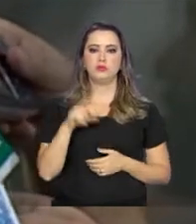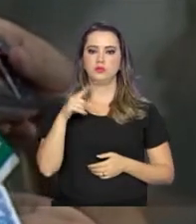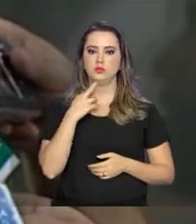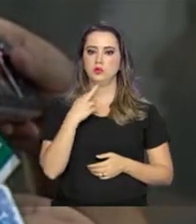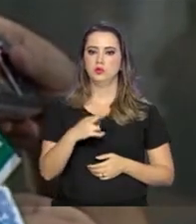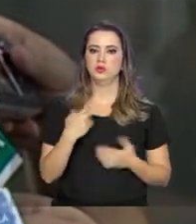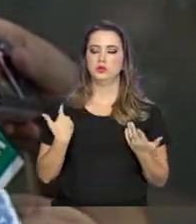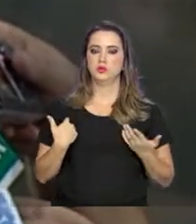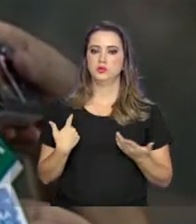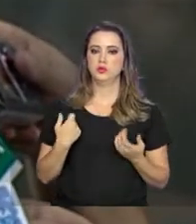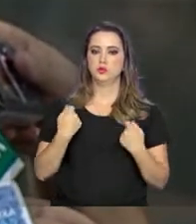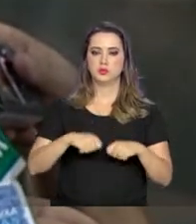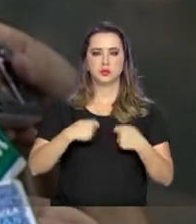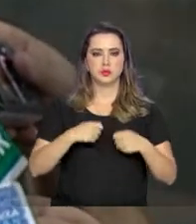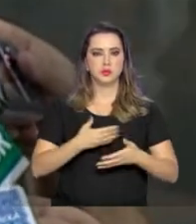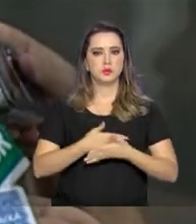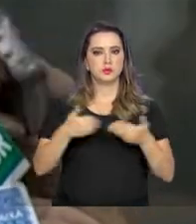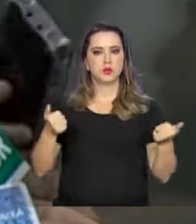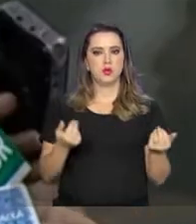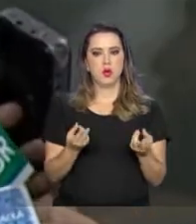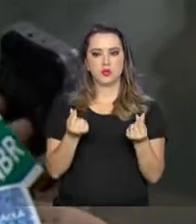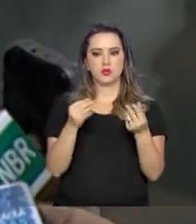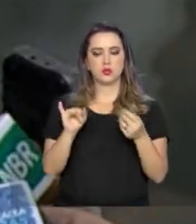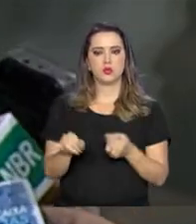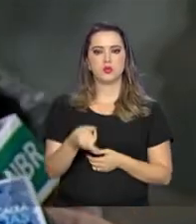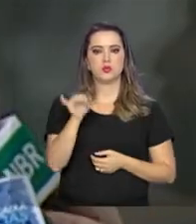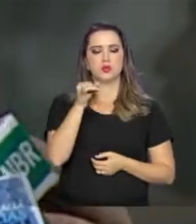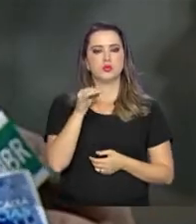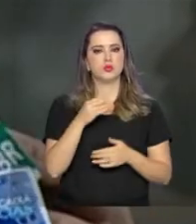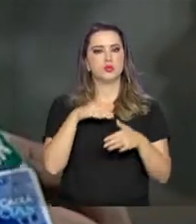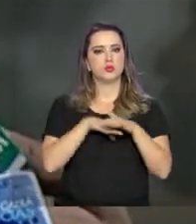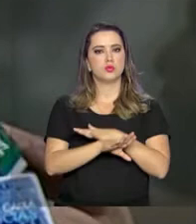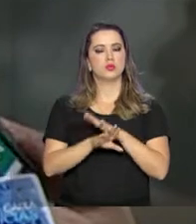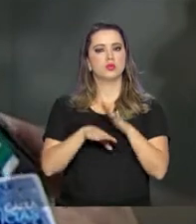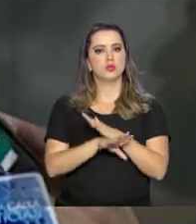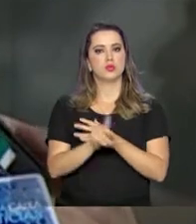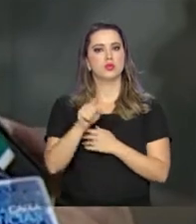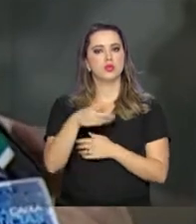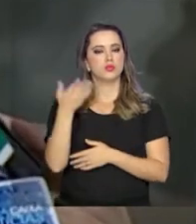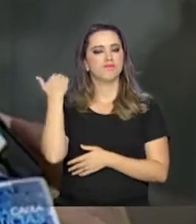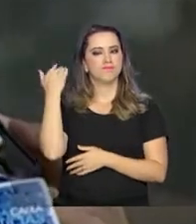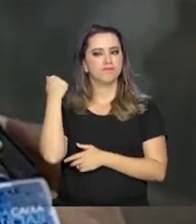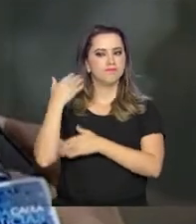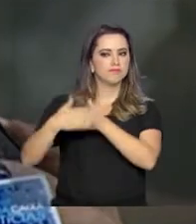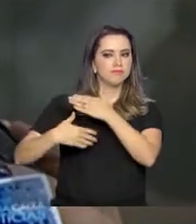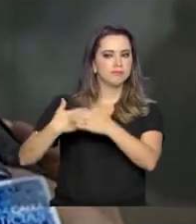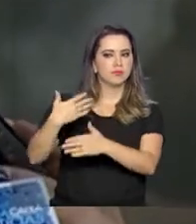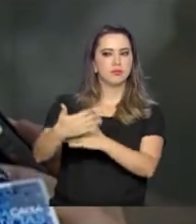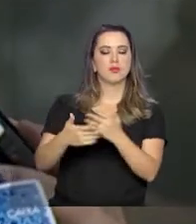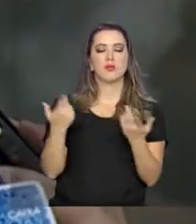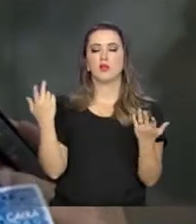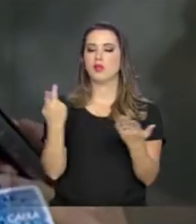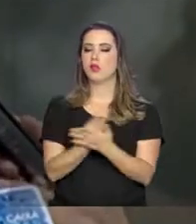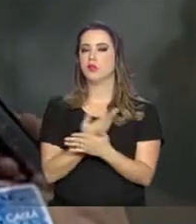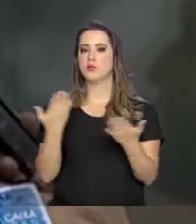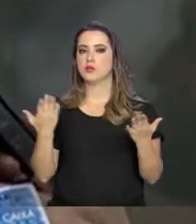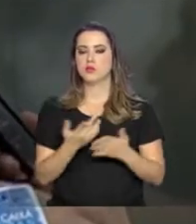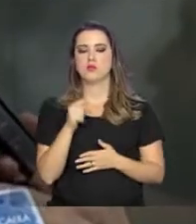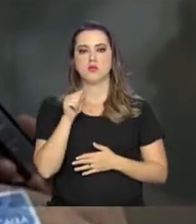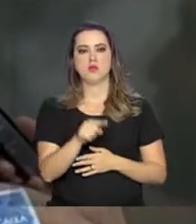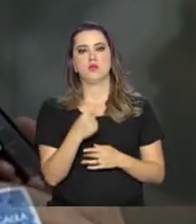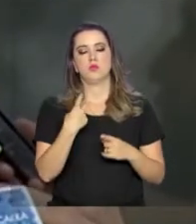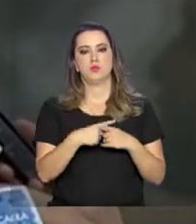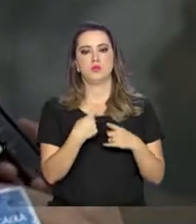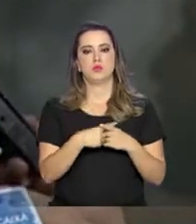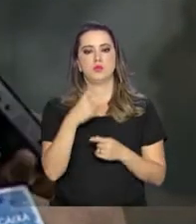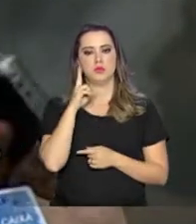uma demanda por uma melhora no rendimento das contas, tá? Que é uma demanda antiga, e foi feito dessa forma, que